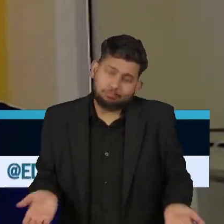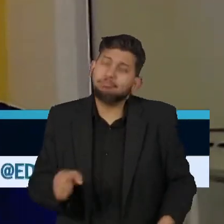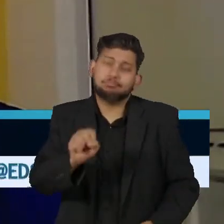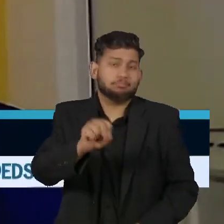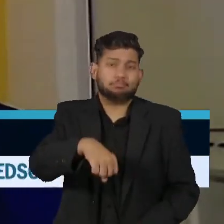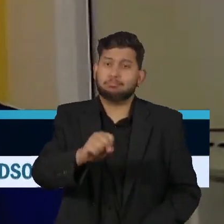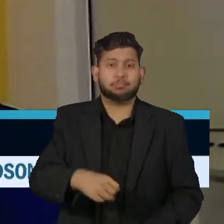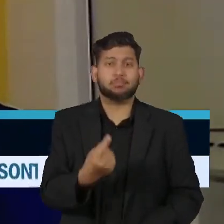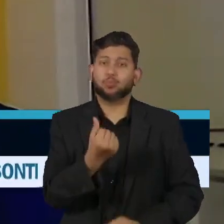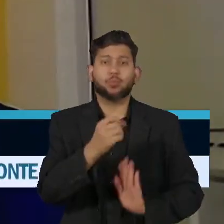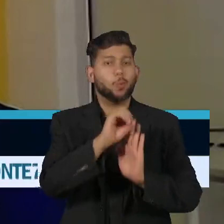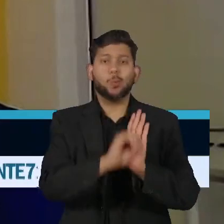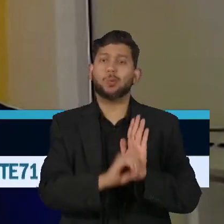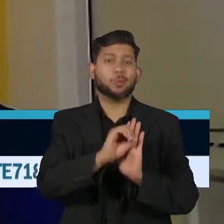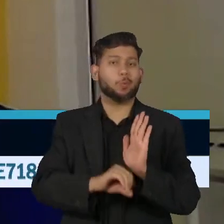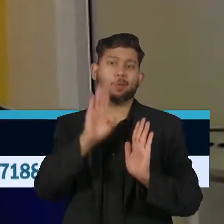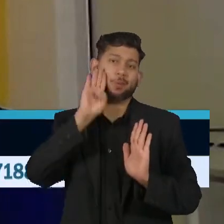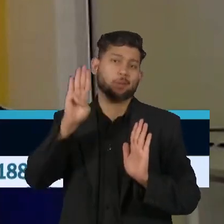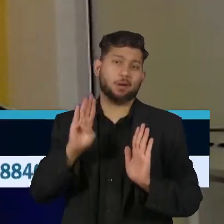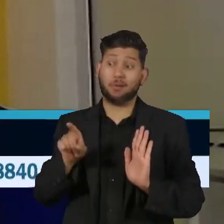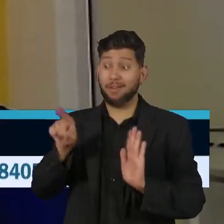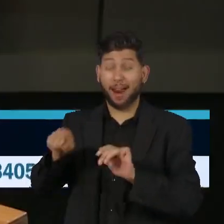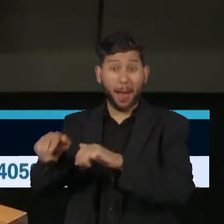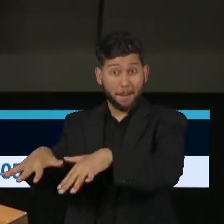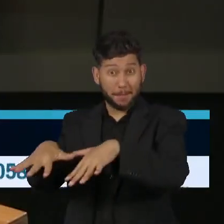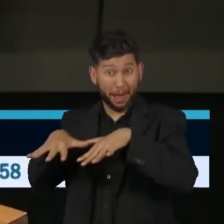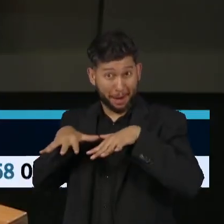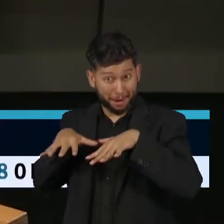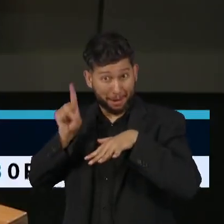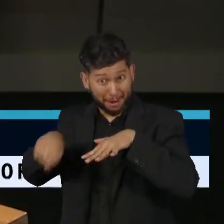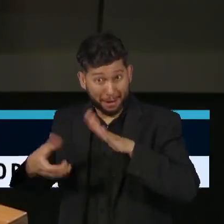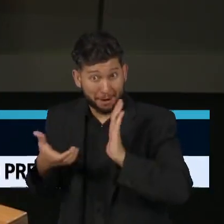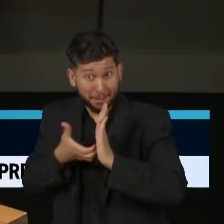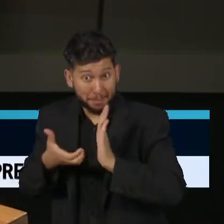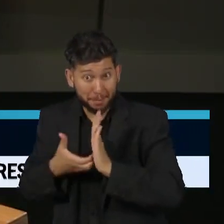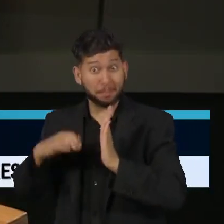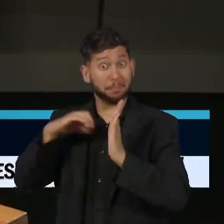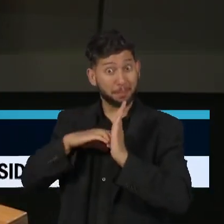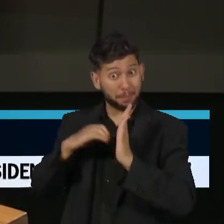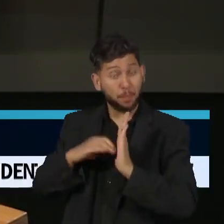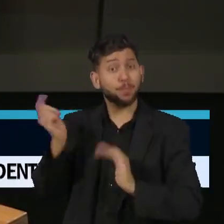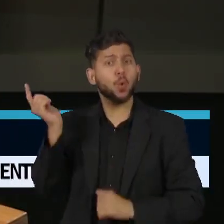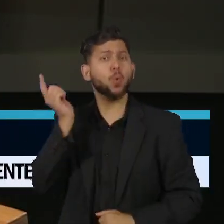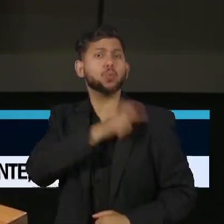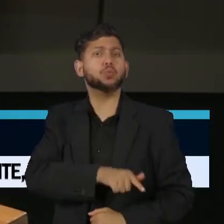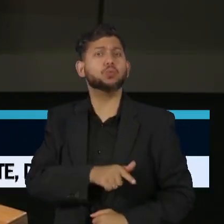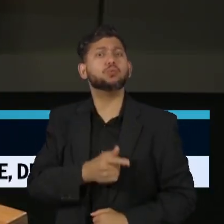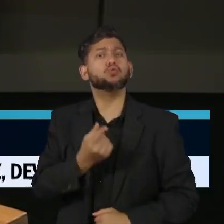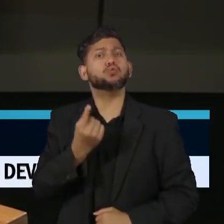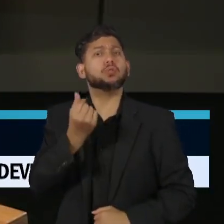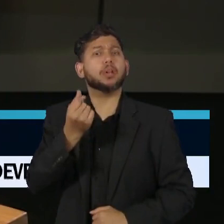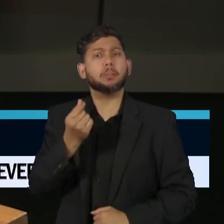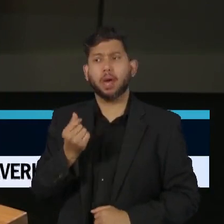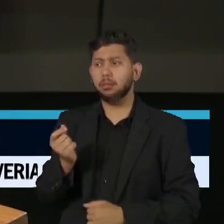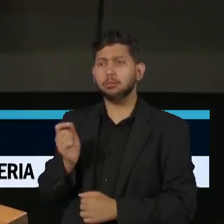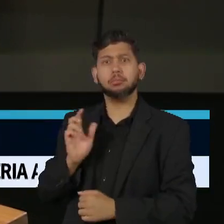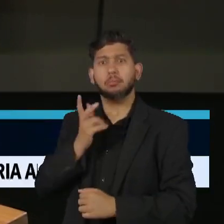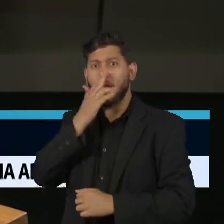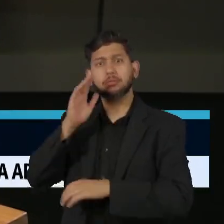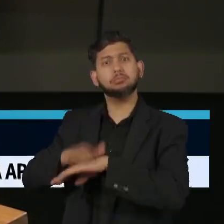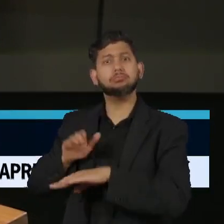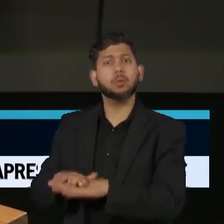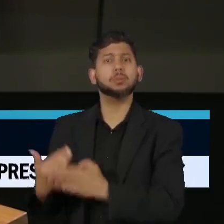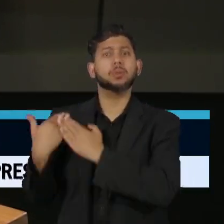aqui. Né? O parlamento ganhou um protagonismo com relação à execução do orçamento. O parlamento sempre